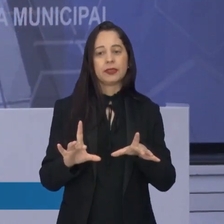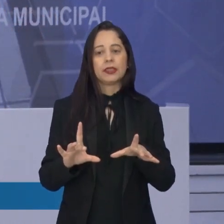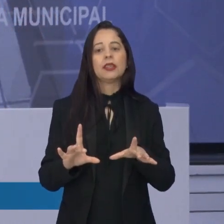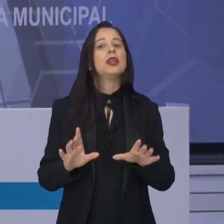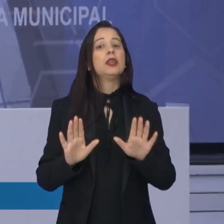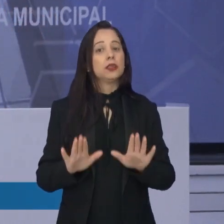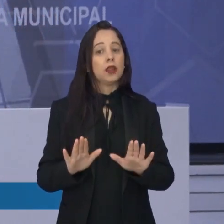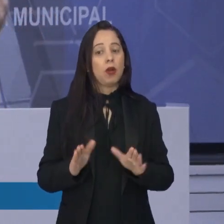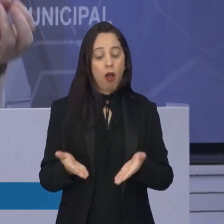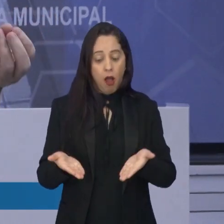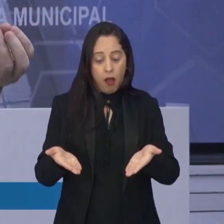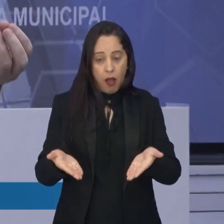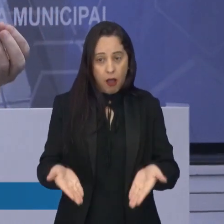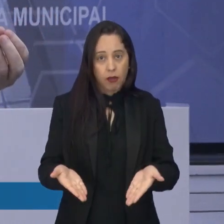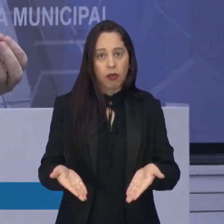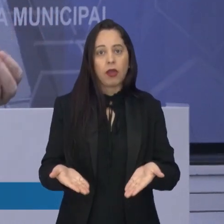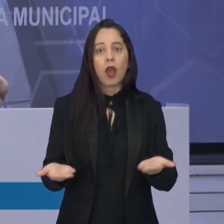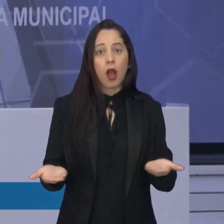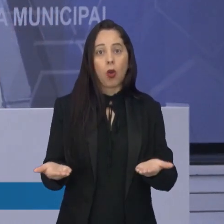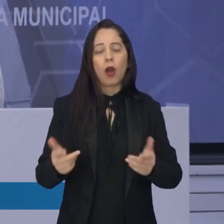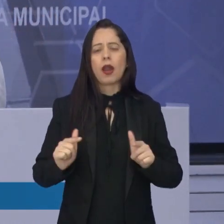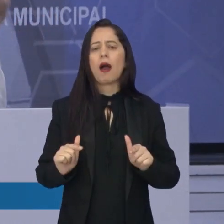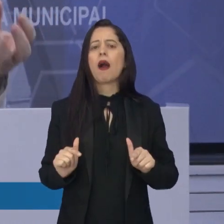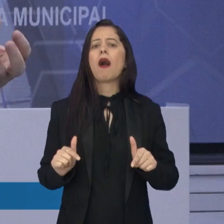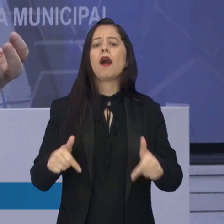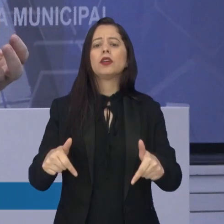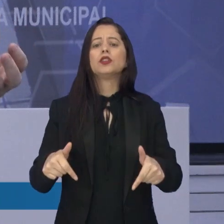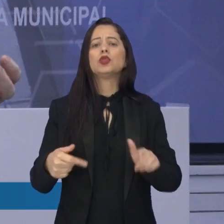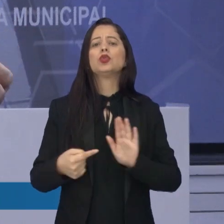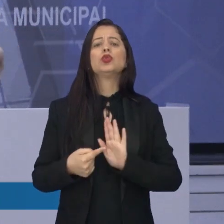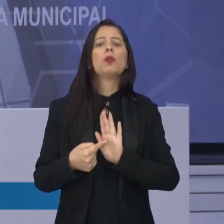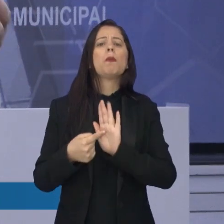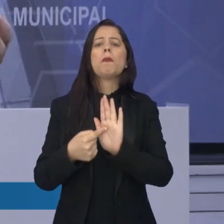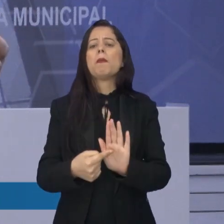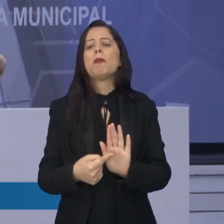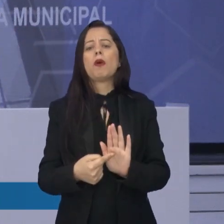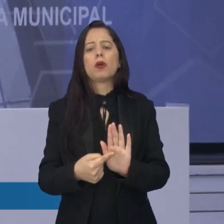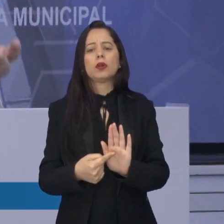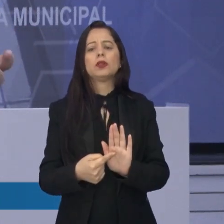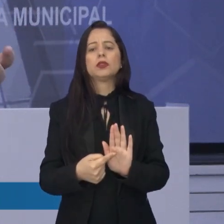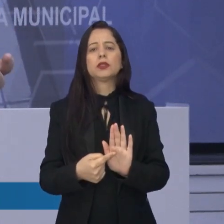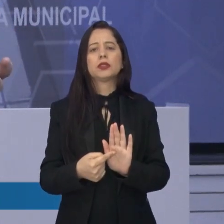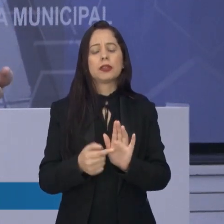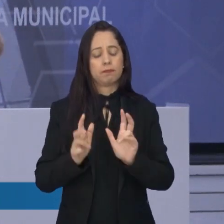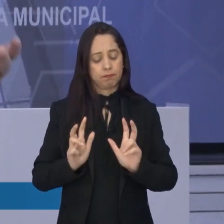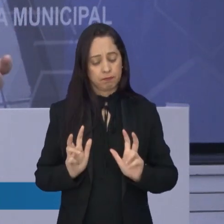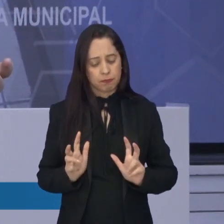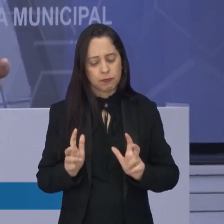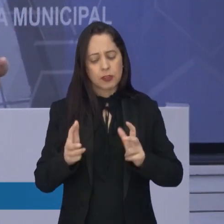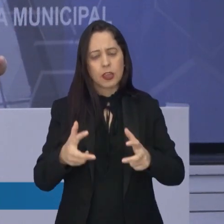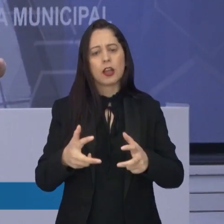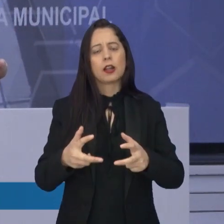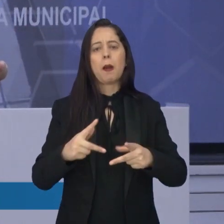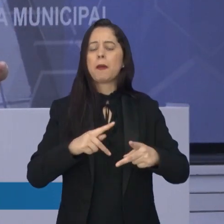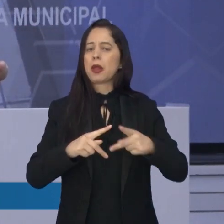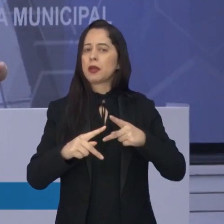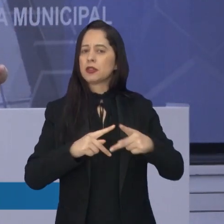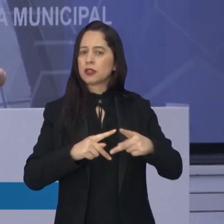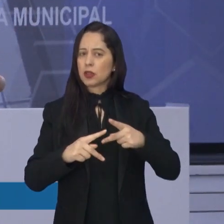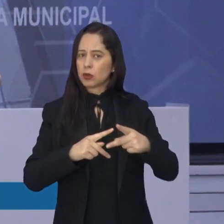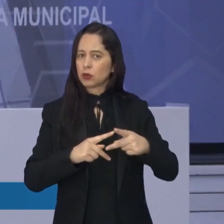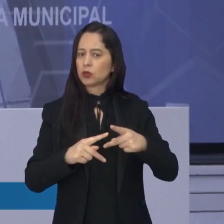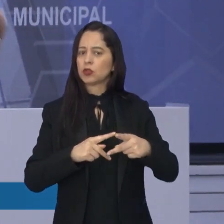E esta é uma ação que mostra que a Câmara Municipal de São José dos Campos